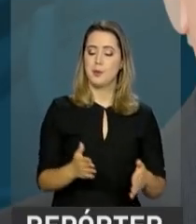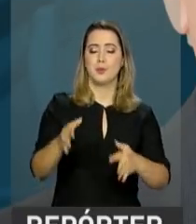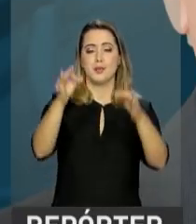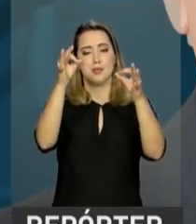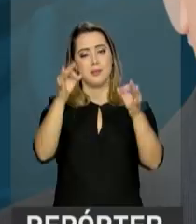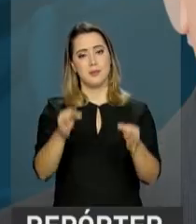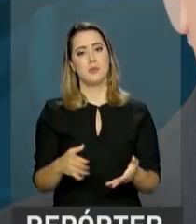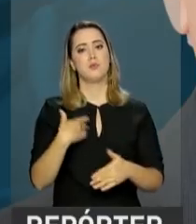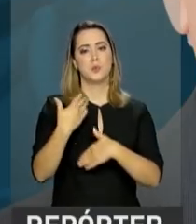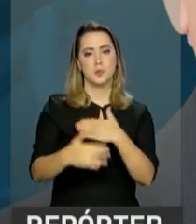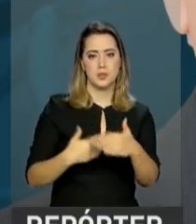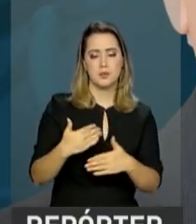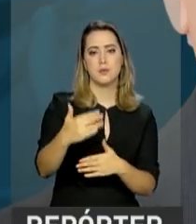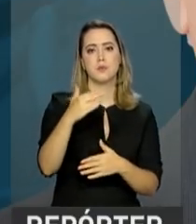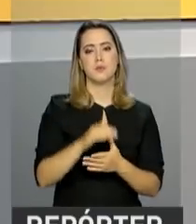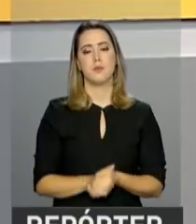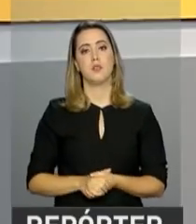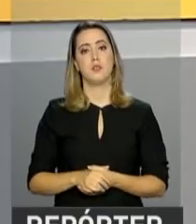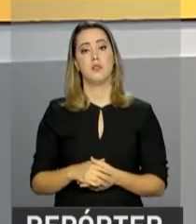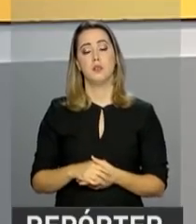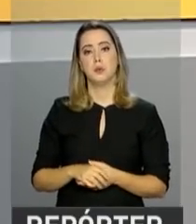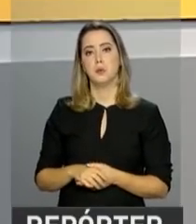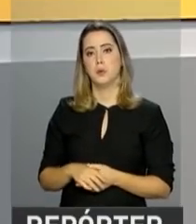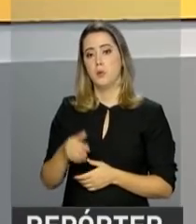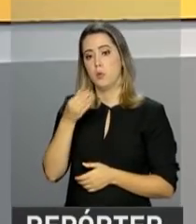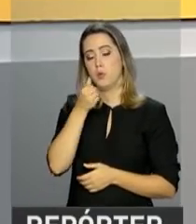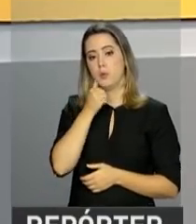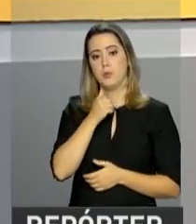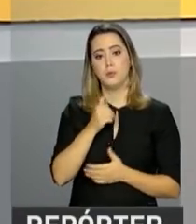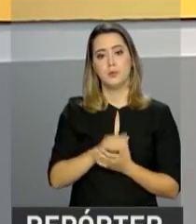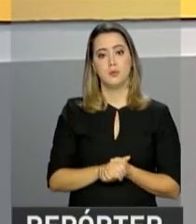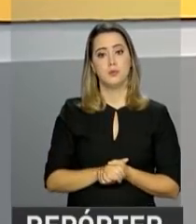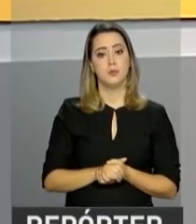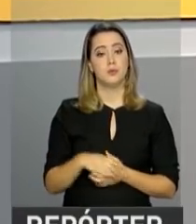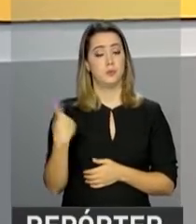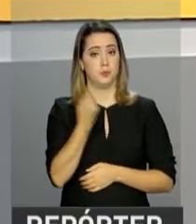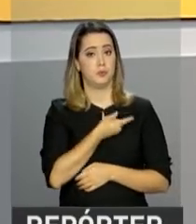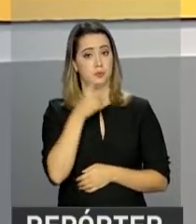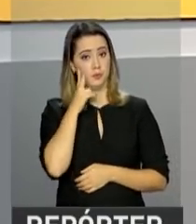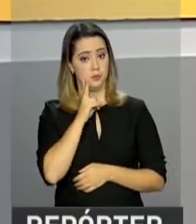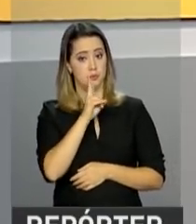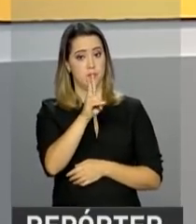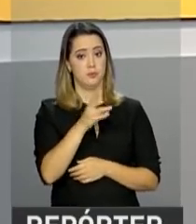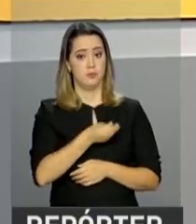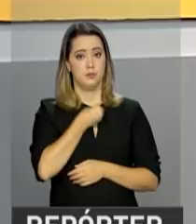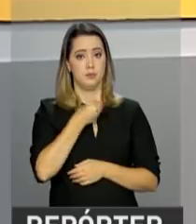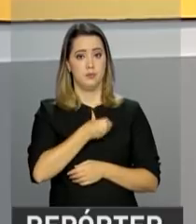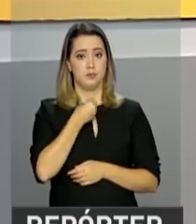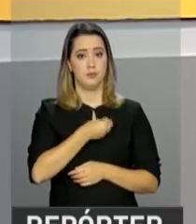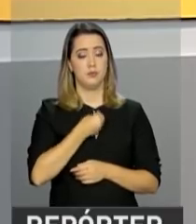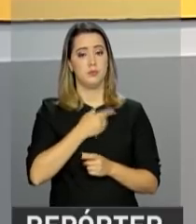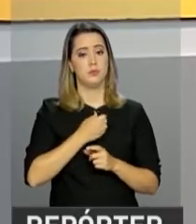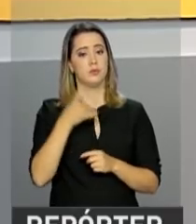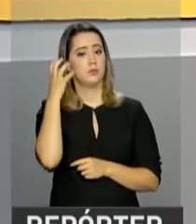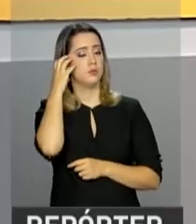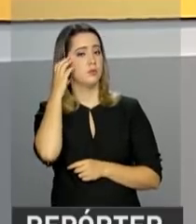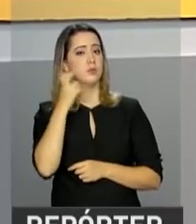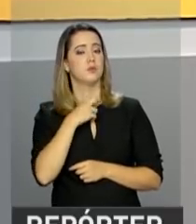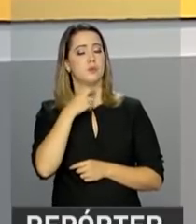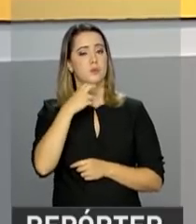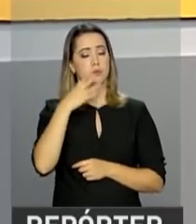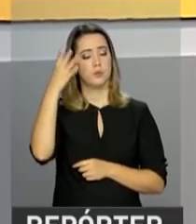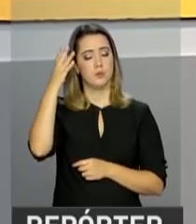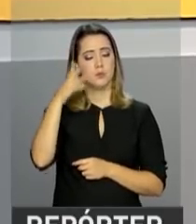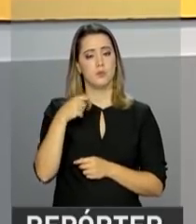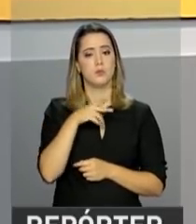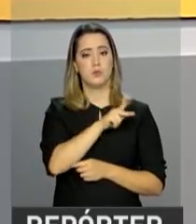do desenvolvimento presidente a gente pode até dizer que com mais pessoal manhã mas ao vivo é trecho da participação do